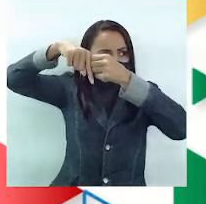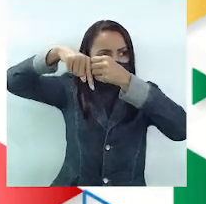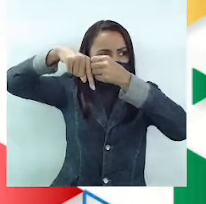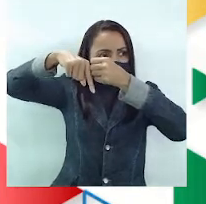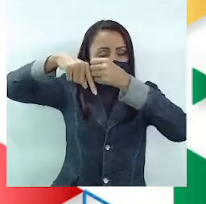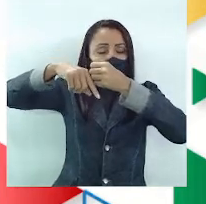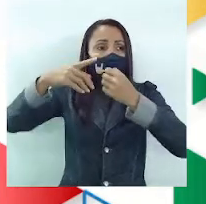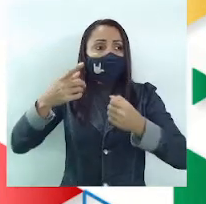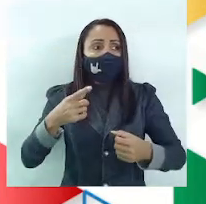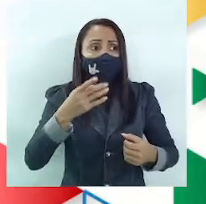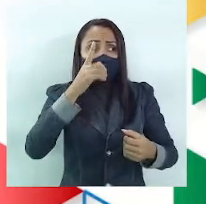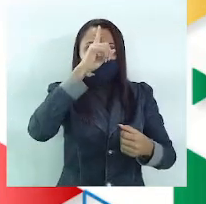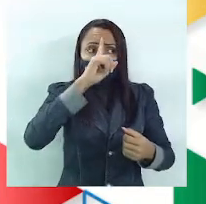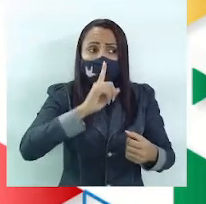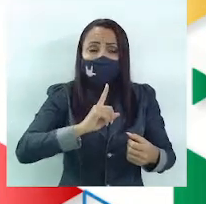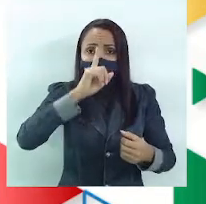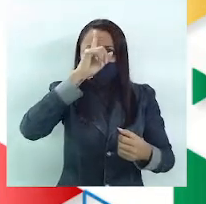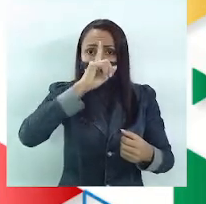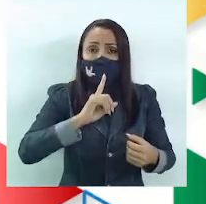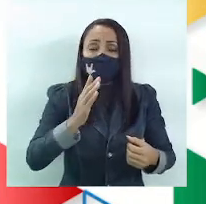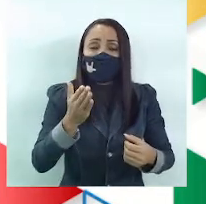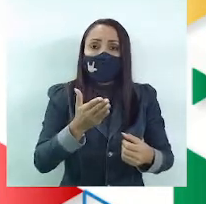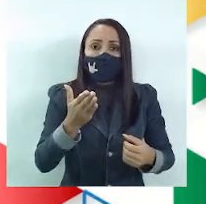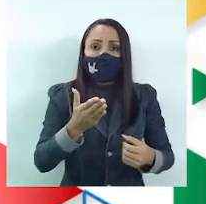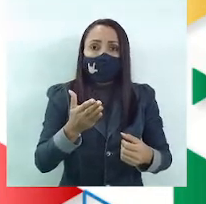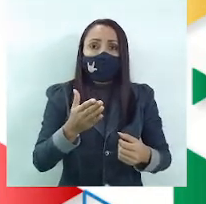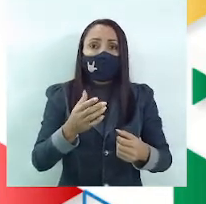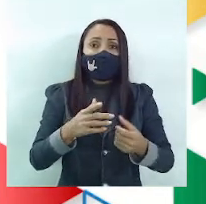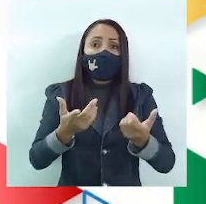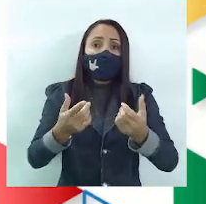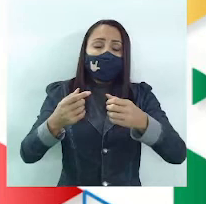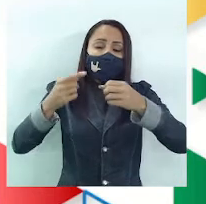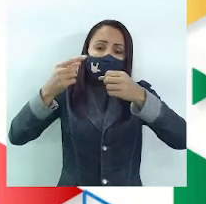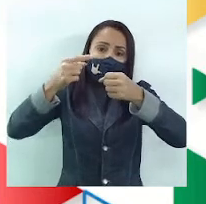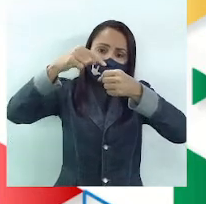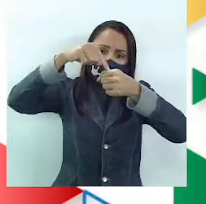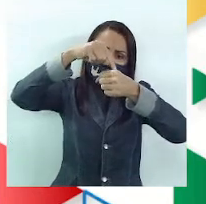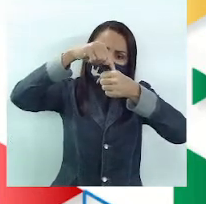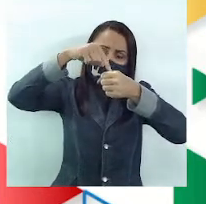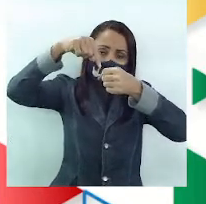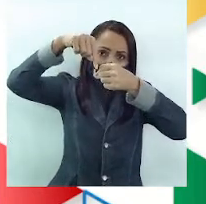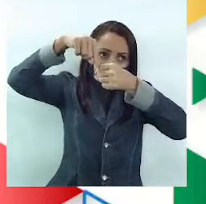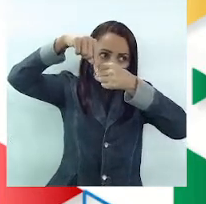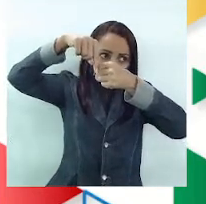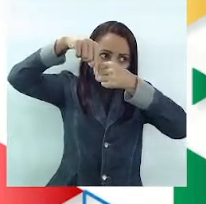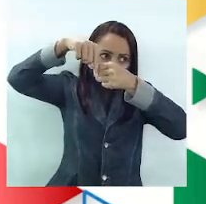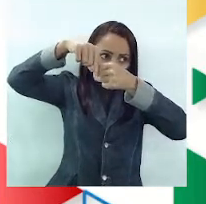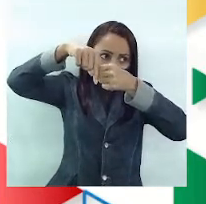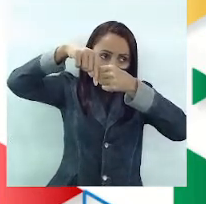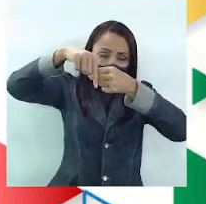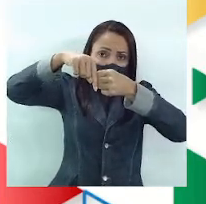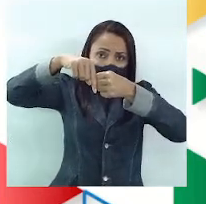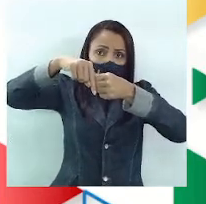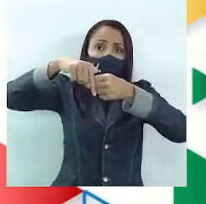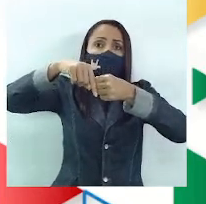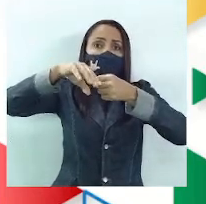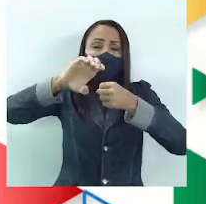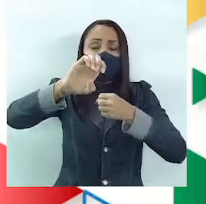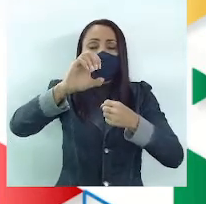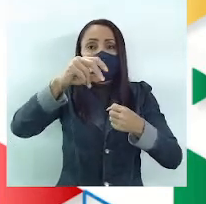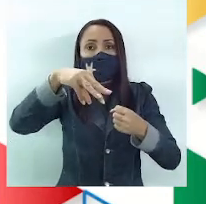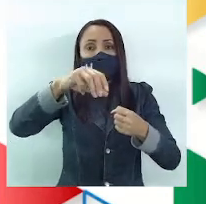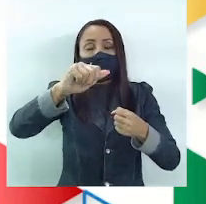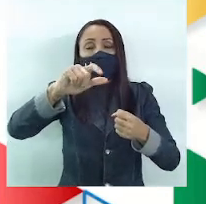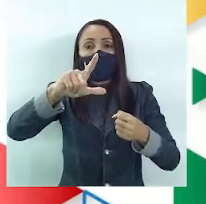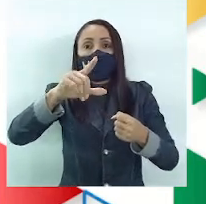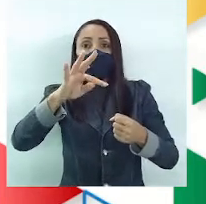parte amarela, que é no caso já ultrapassando já a dentina, já ultrapassou o esmalte, uma parte transparente que a